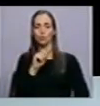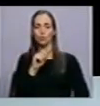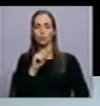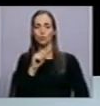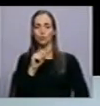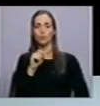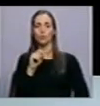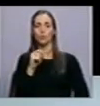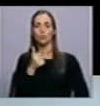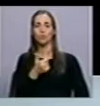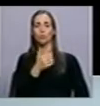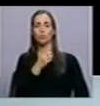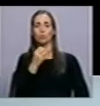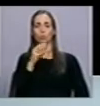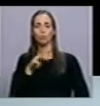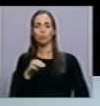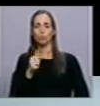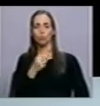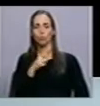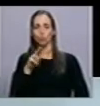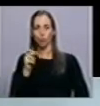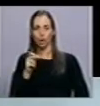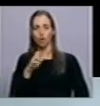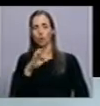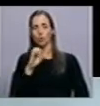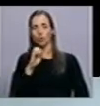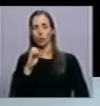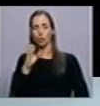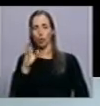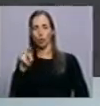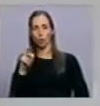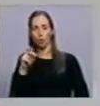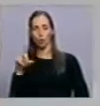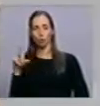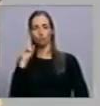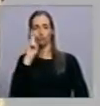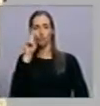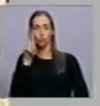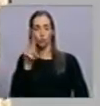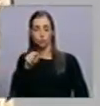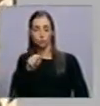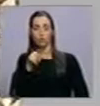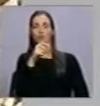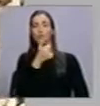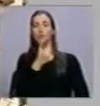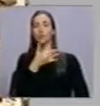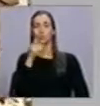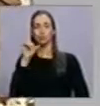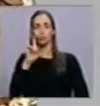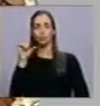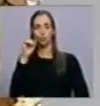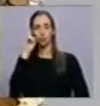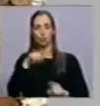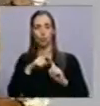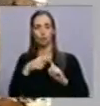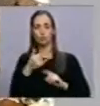Bumburra Rock Hole. Foi visto e foi capturado a 21 de julho de 2007 na Austrália. É este cavalheiro que nós